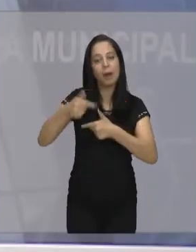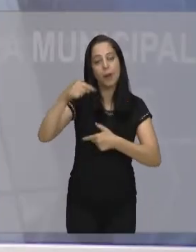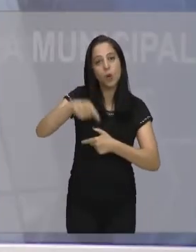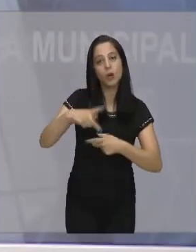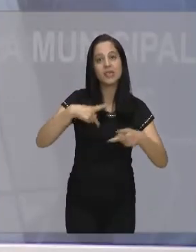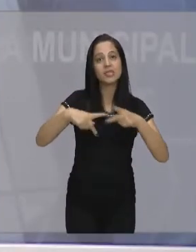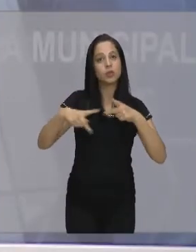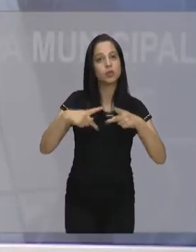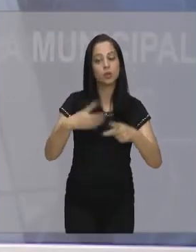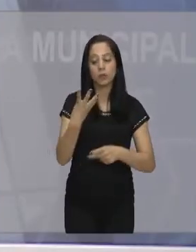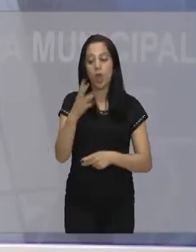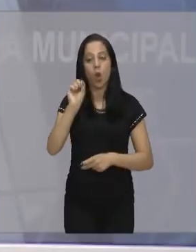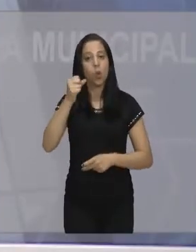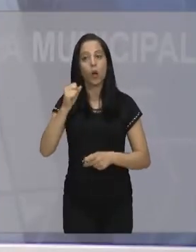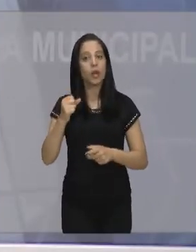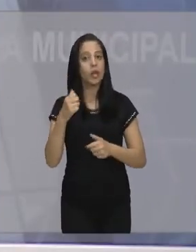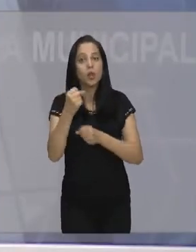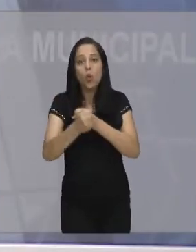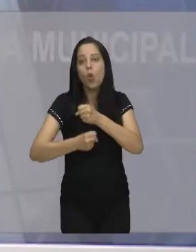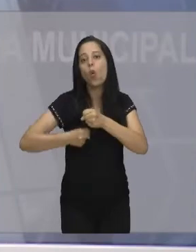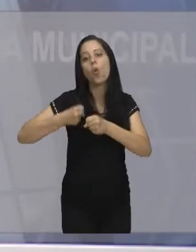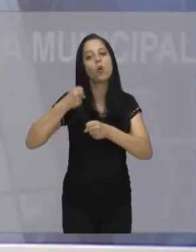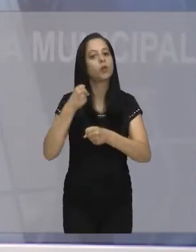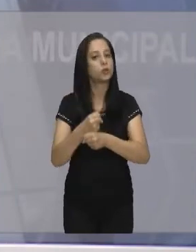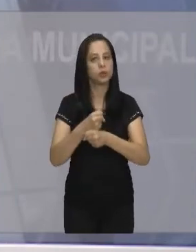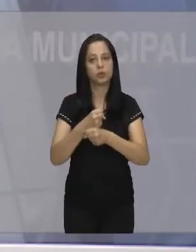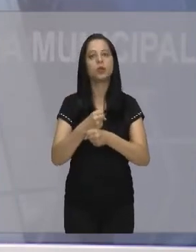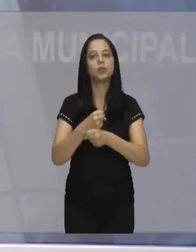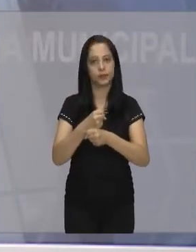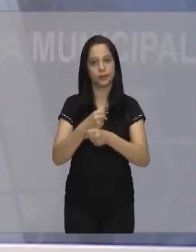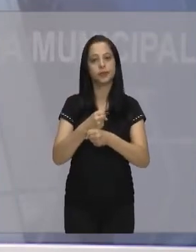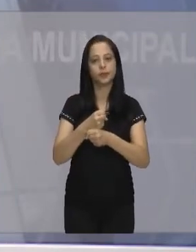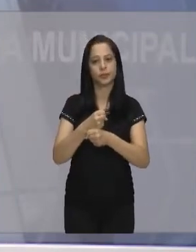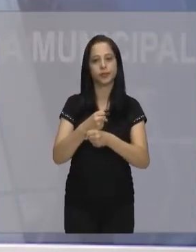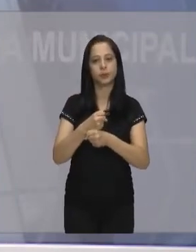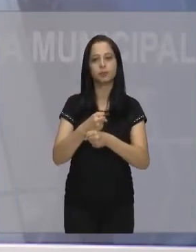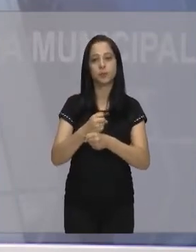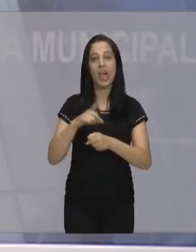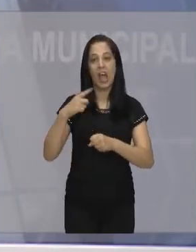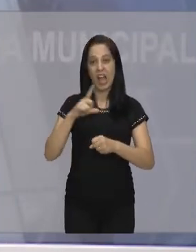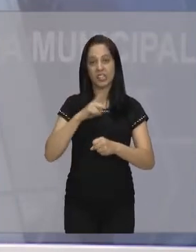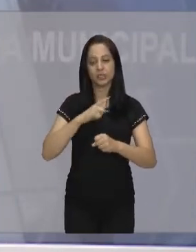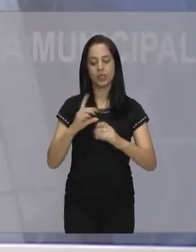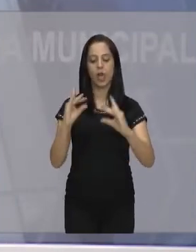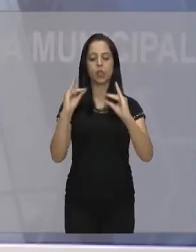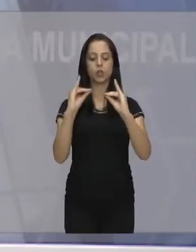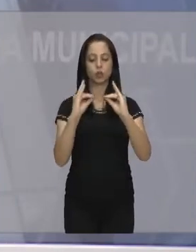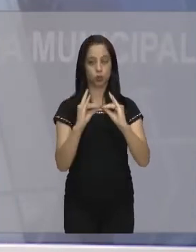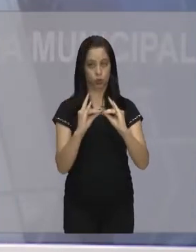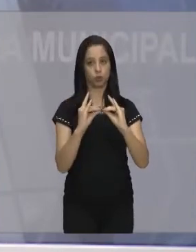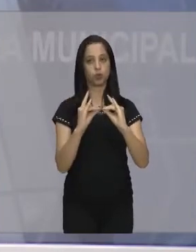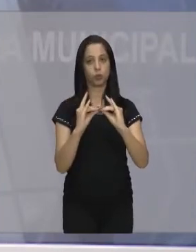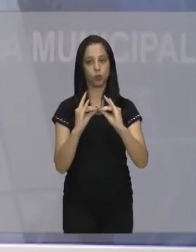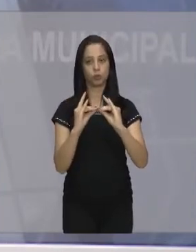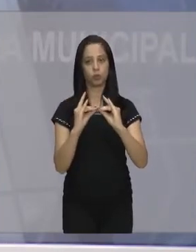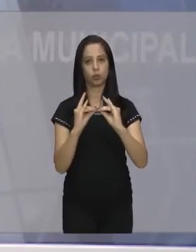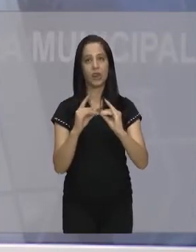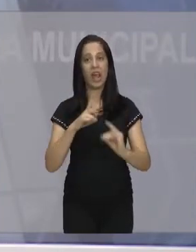1949. Aclamado pelo povo como Padre Santo, sua sepultura no cemitério que recebeu o seu